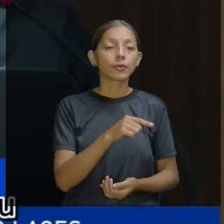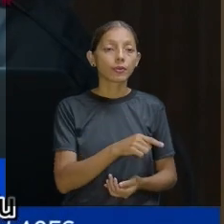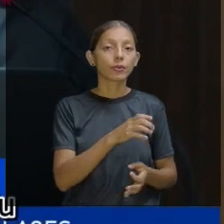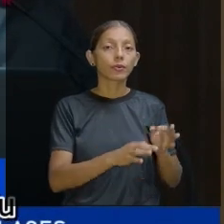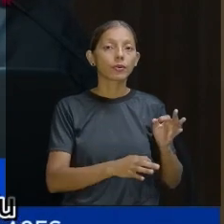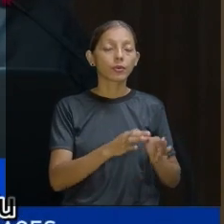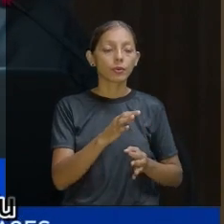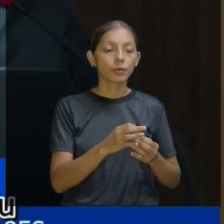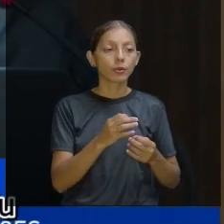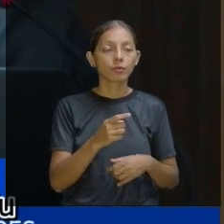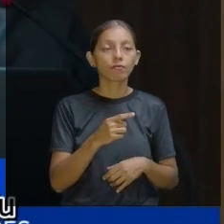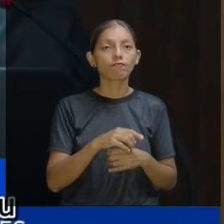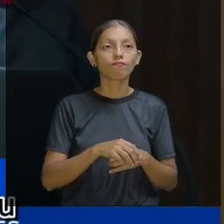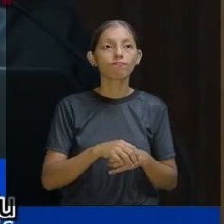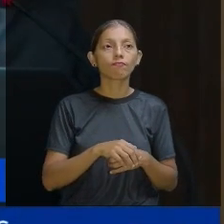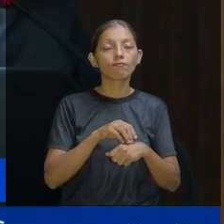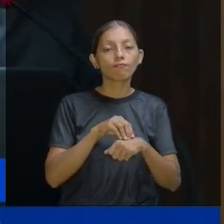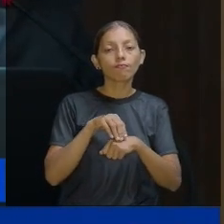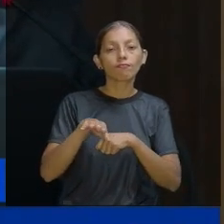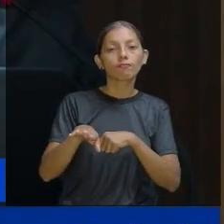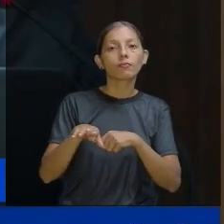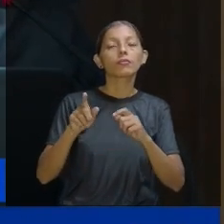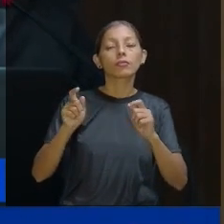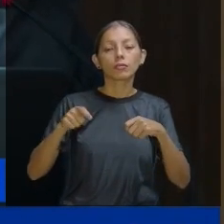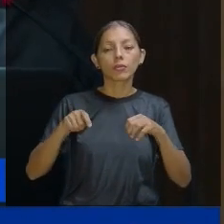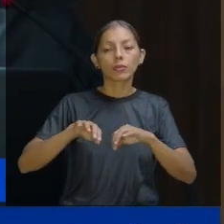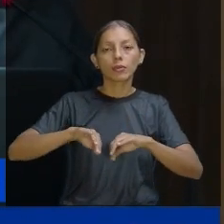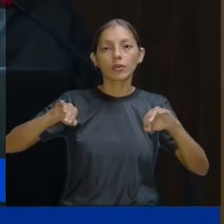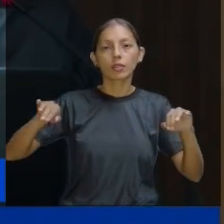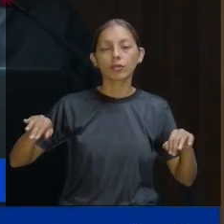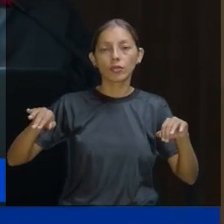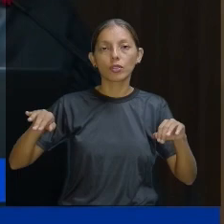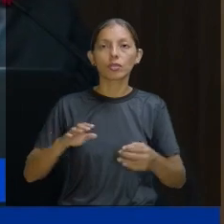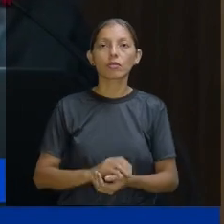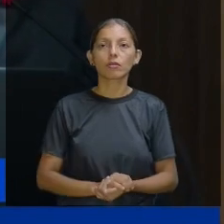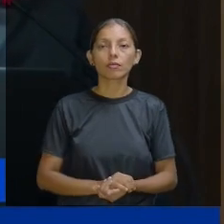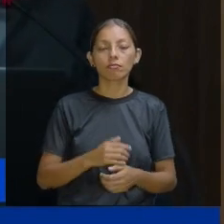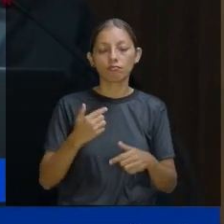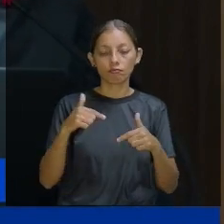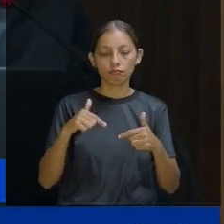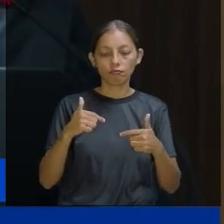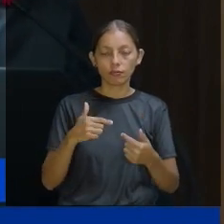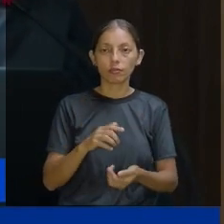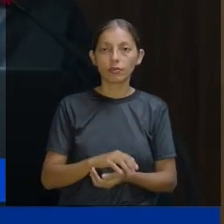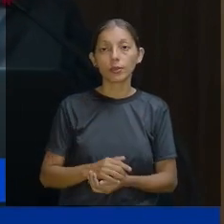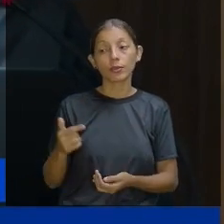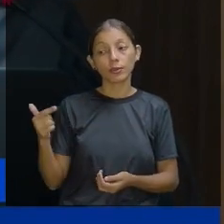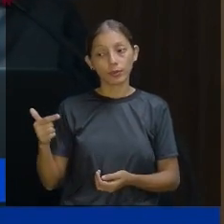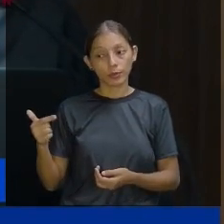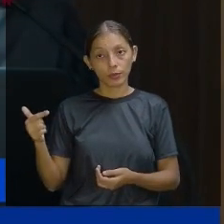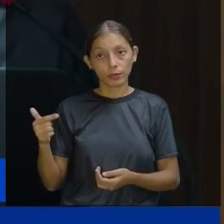sugeriu a distribuição dos processos em percentuais, ou seja, a 2ª Zona receberia